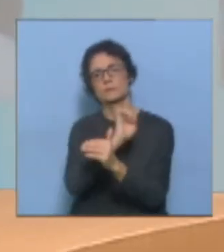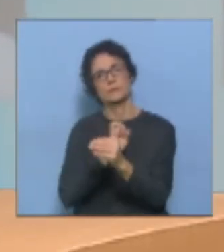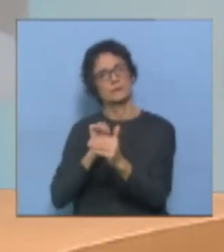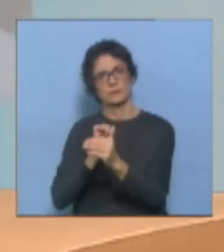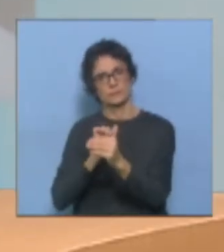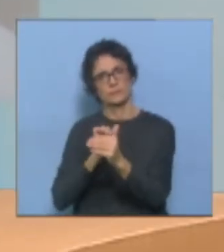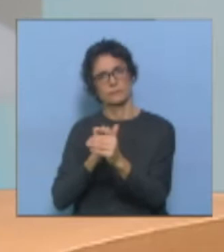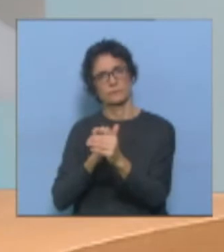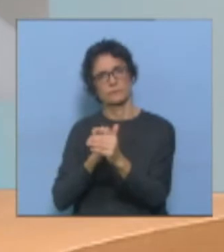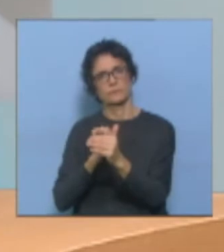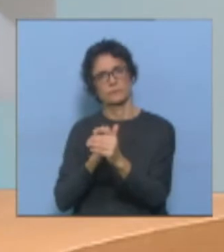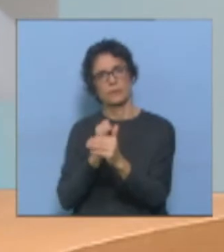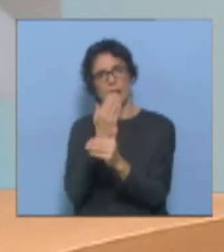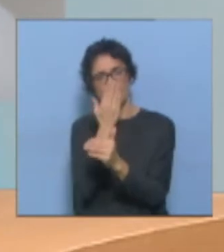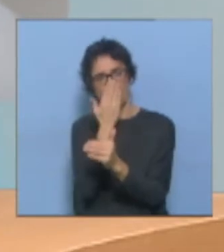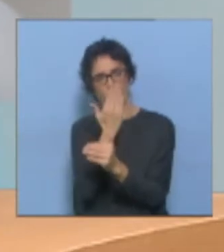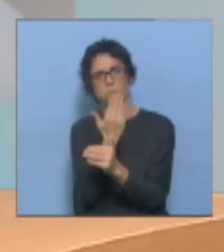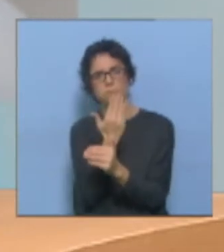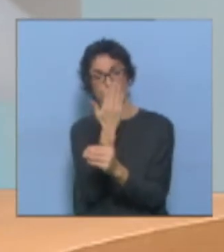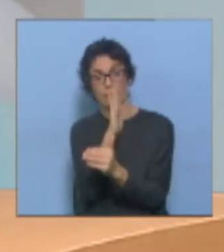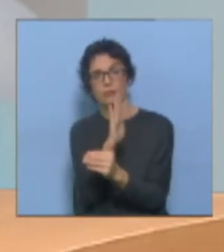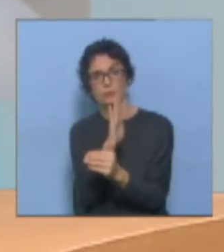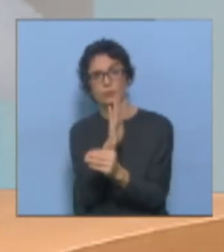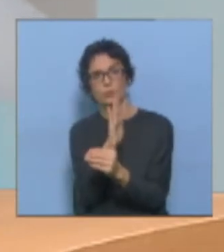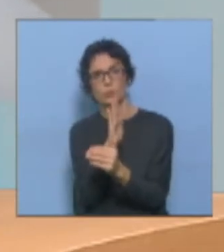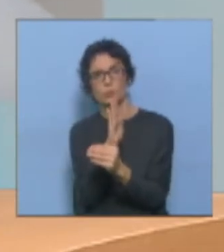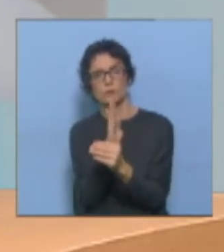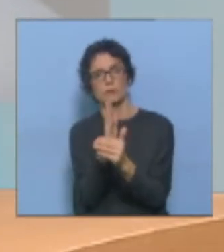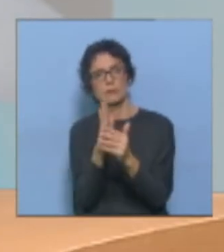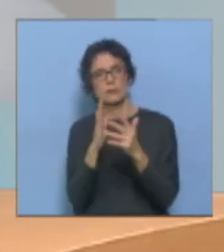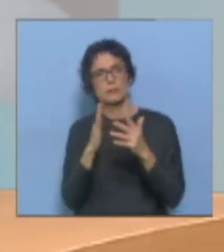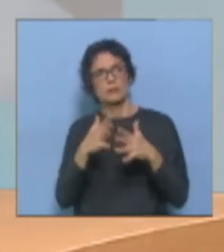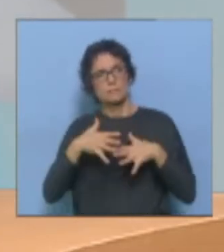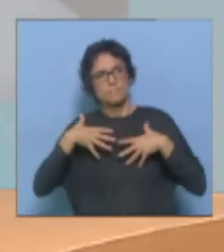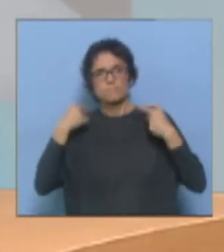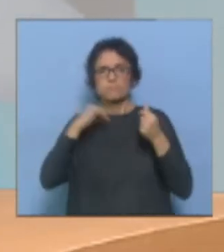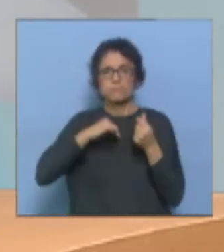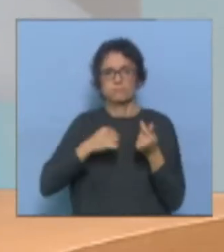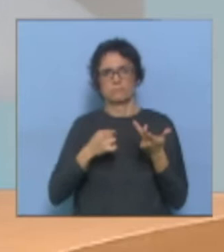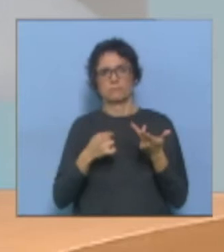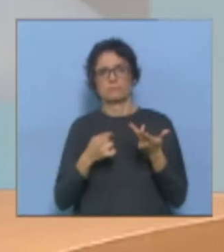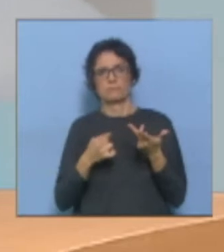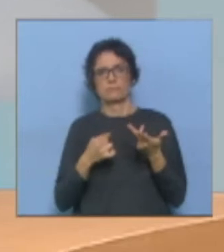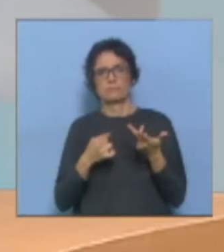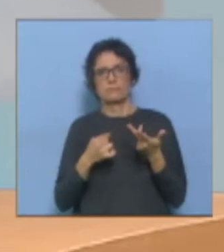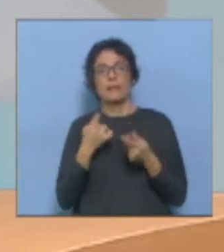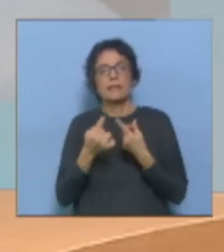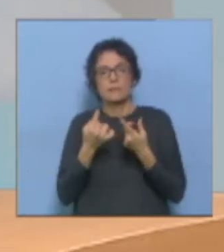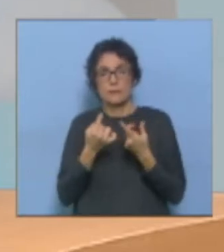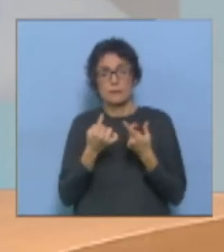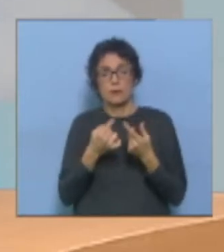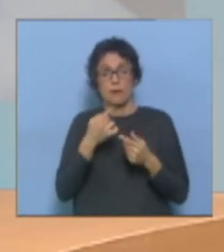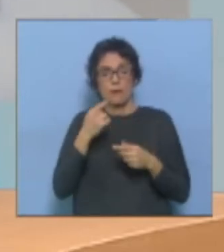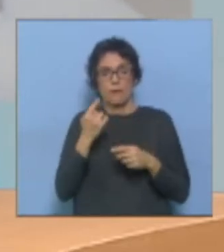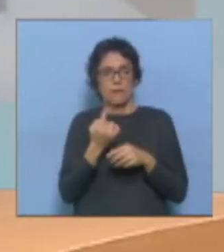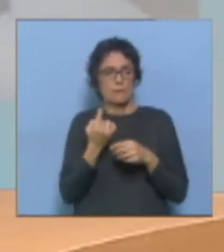profético nos dias de hoje, não é? Onde às vezes assistimos uma certa dispersão, mas que leva-nos um bocadinho a este concentrar. E isto